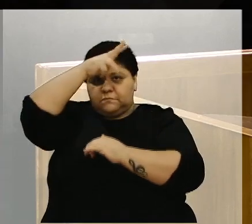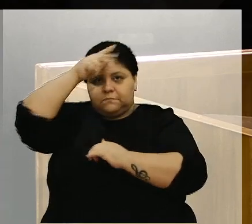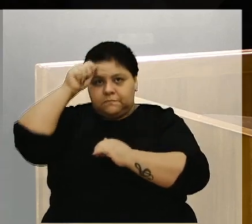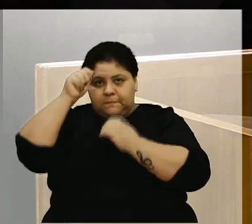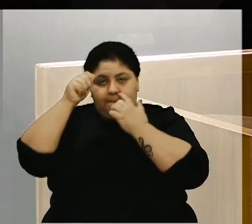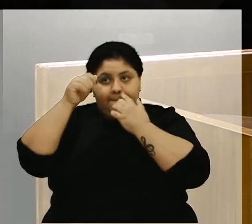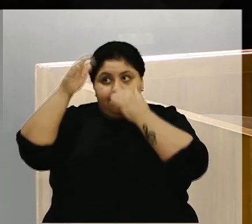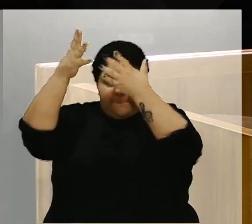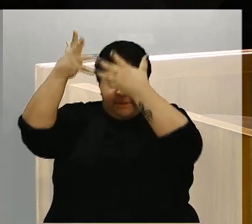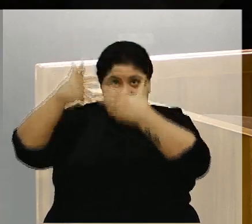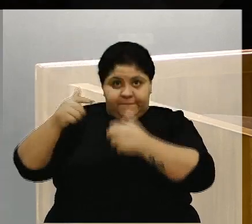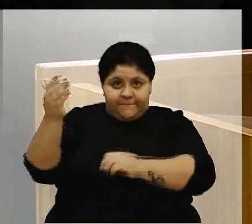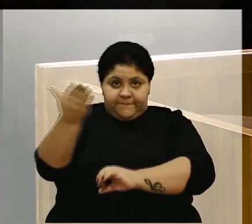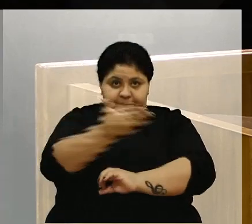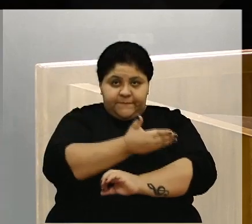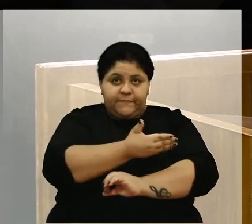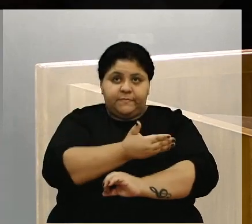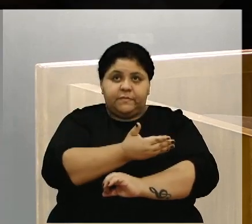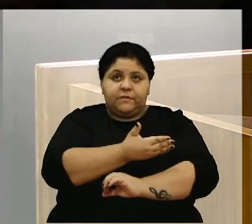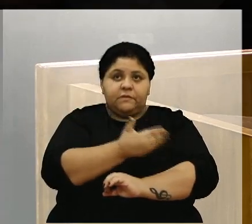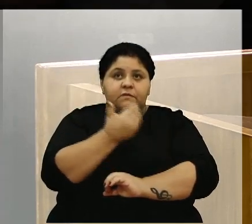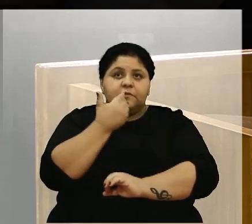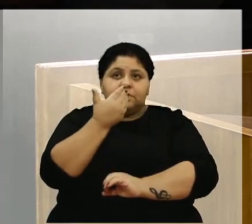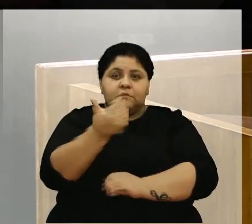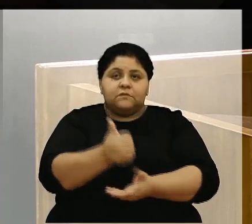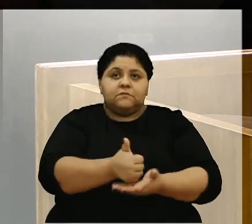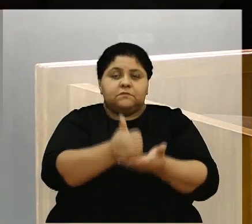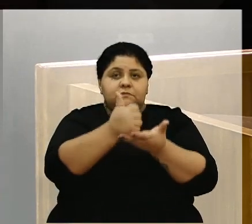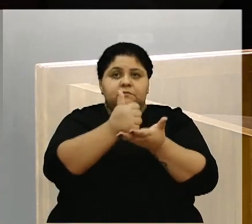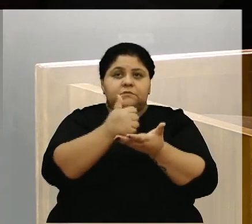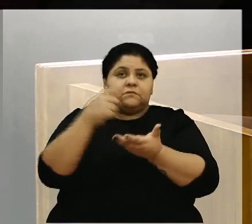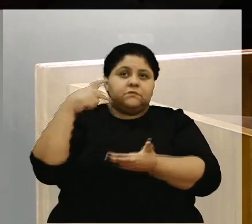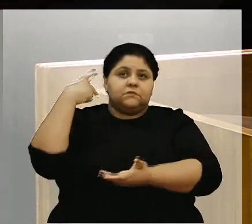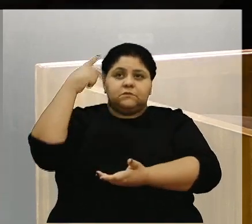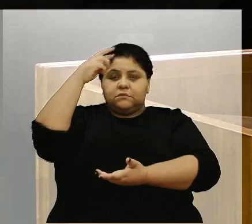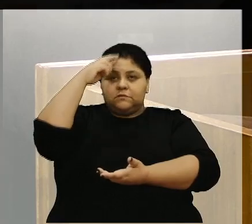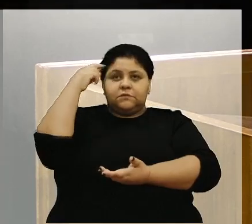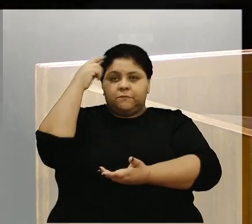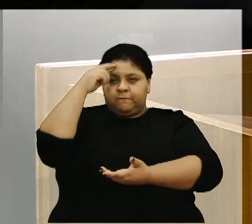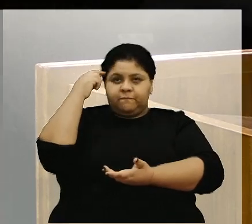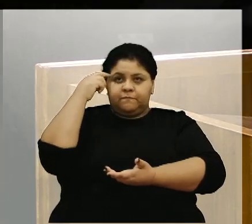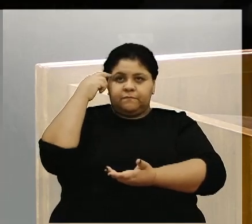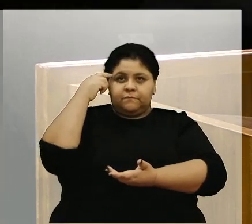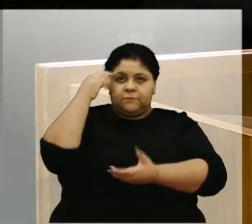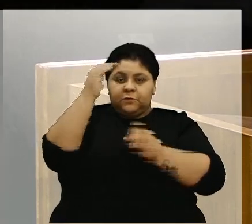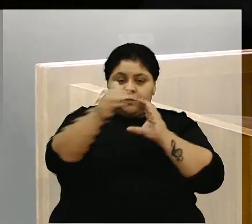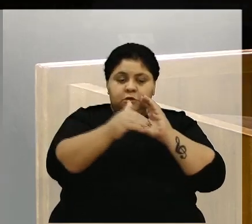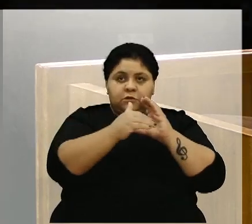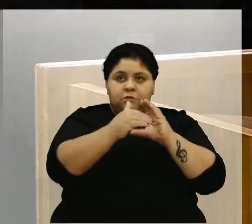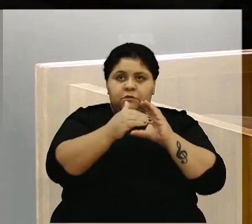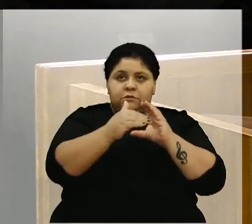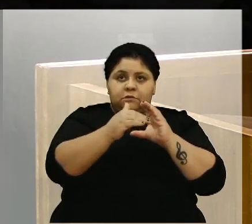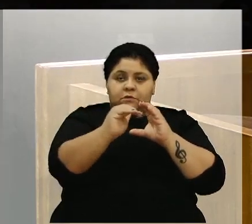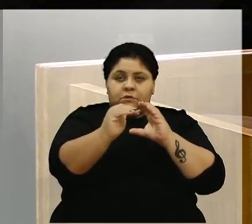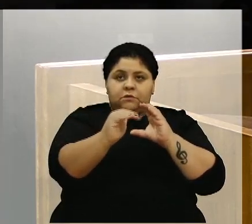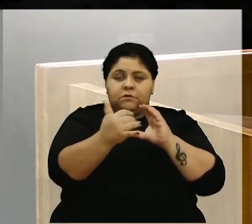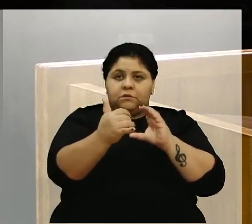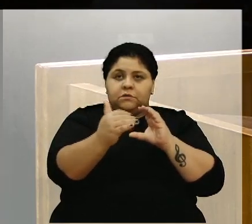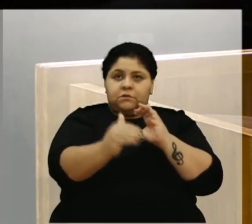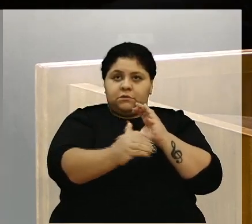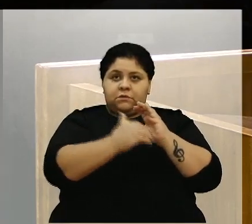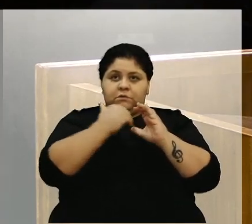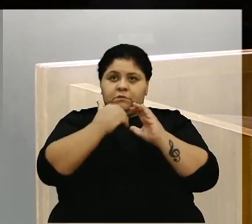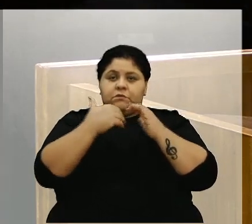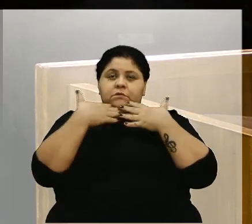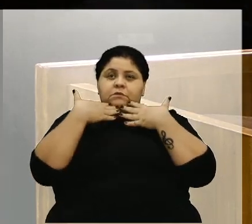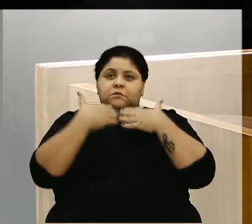para vocês, acabei de pedir o apoio para o vereador Rafael Bueno, porque chegou em meu gabinete, não, na Secretaria de